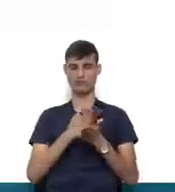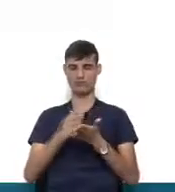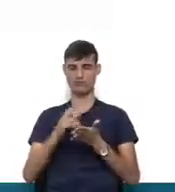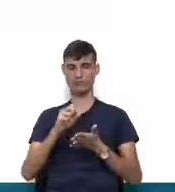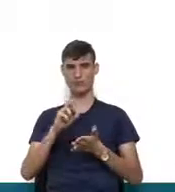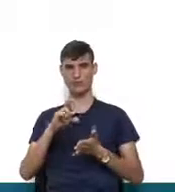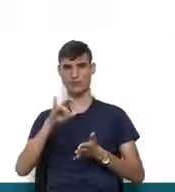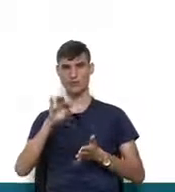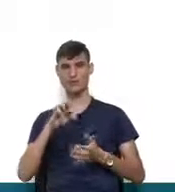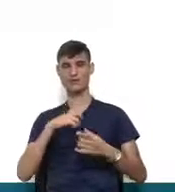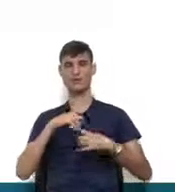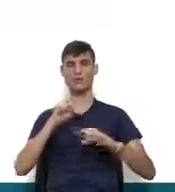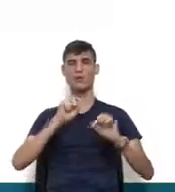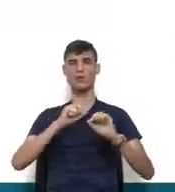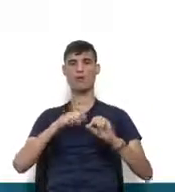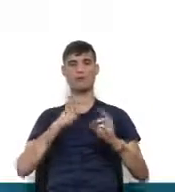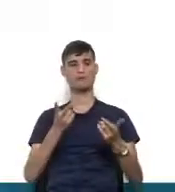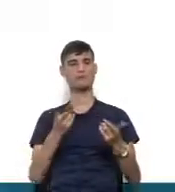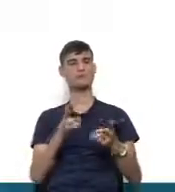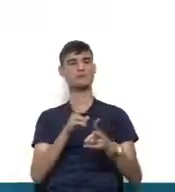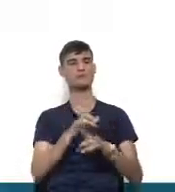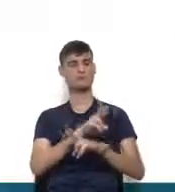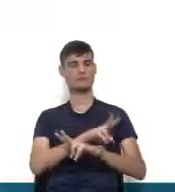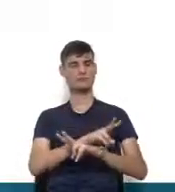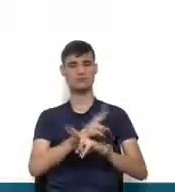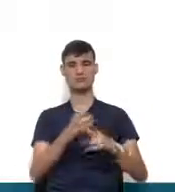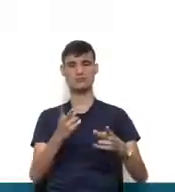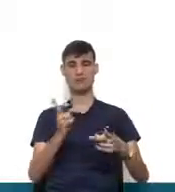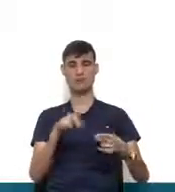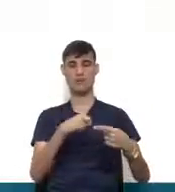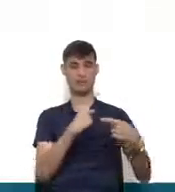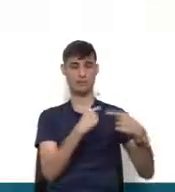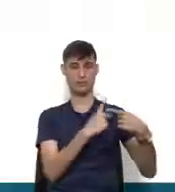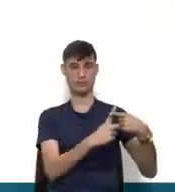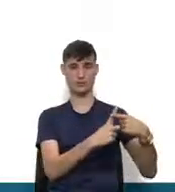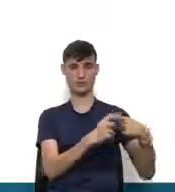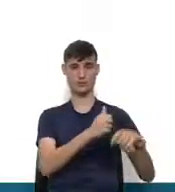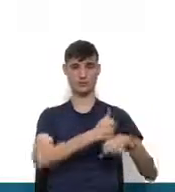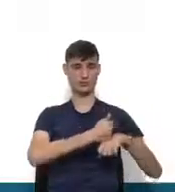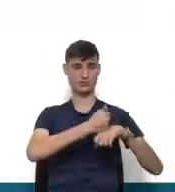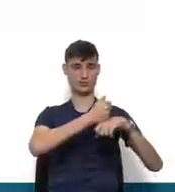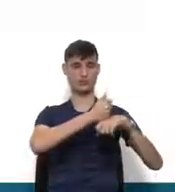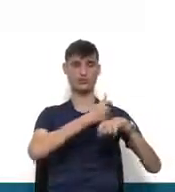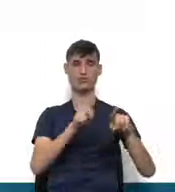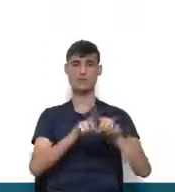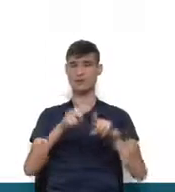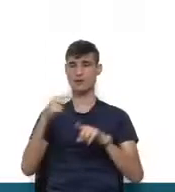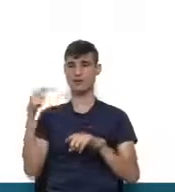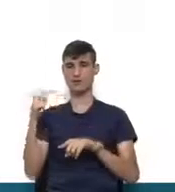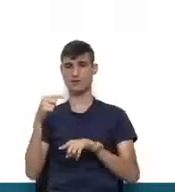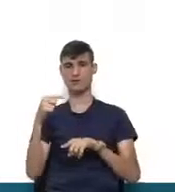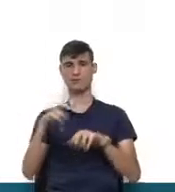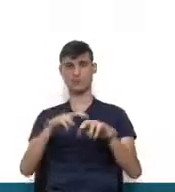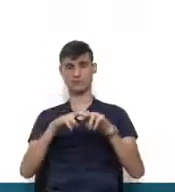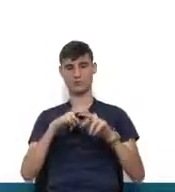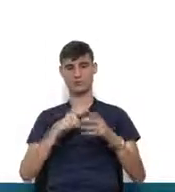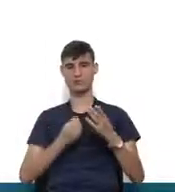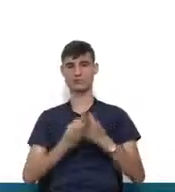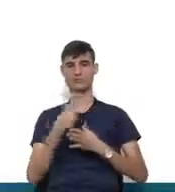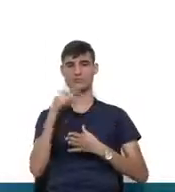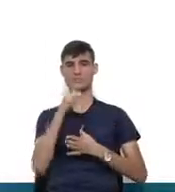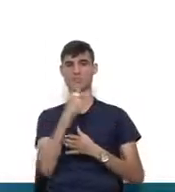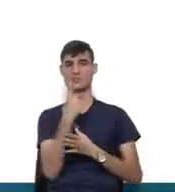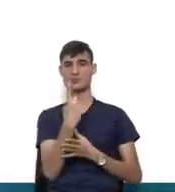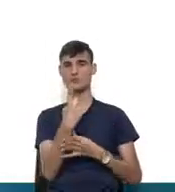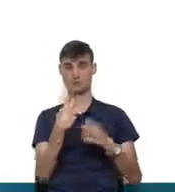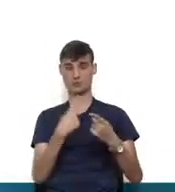cujos termos são alternadamente positivos e negativos. Por isso que aparece esse menos 1 aqui, olha. Porque